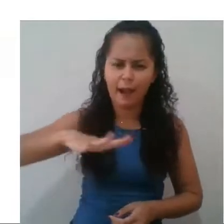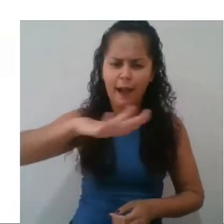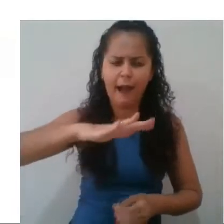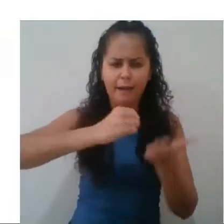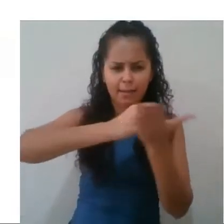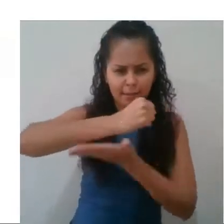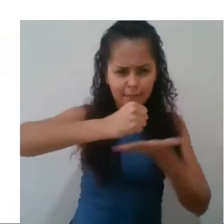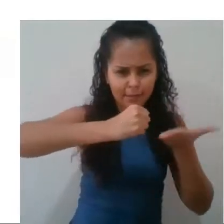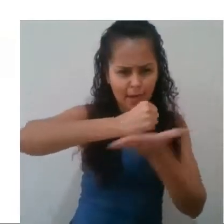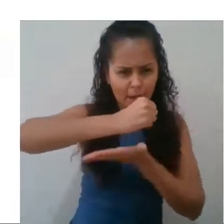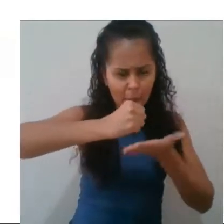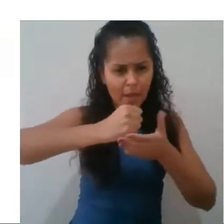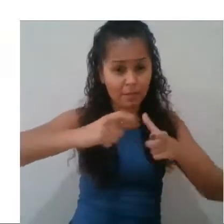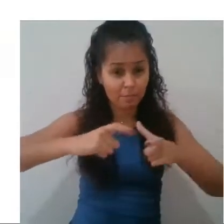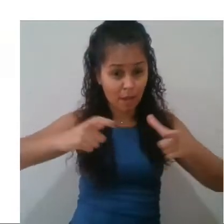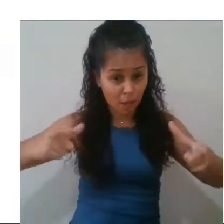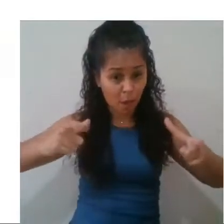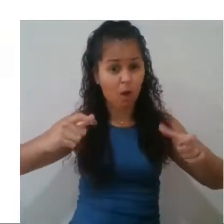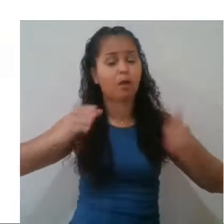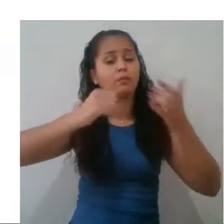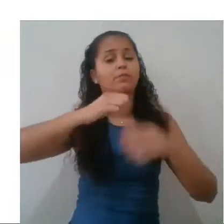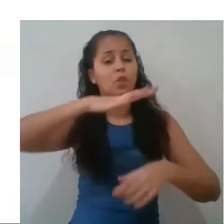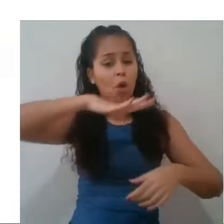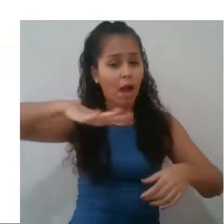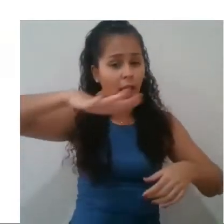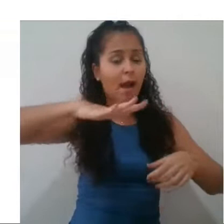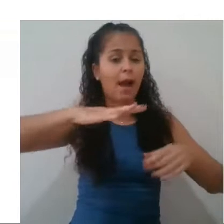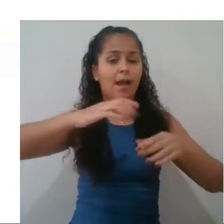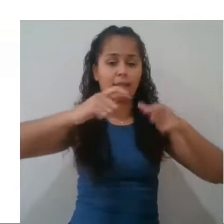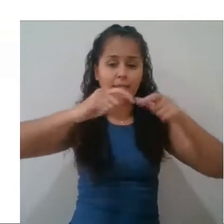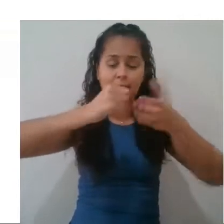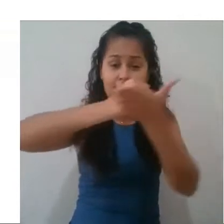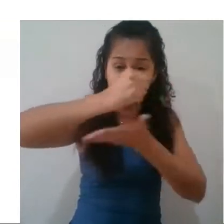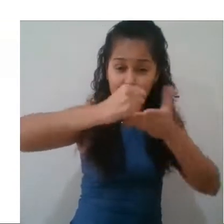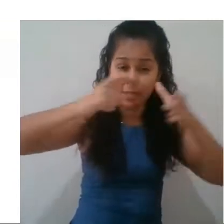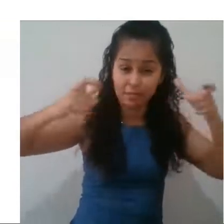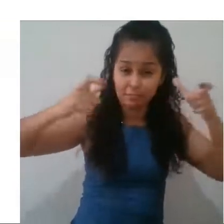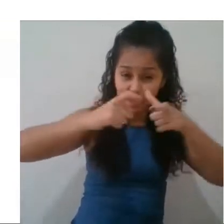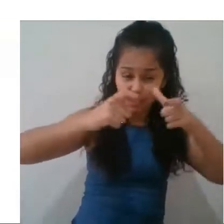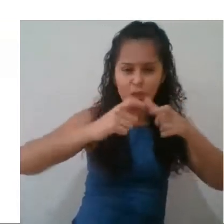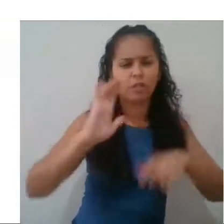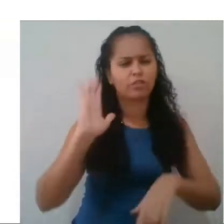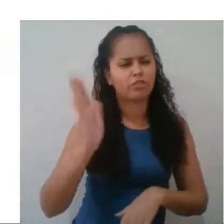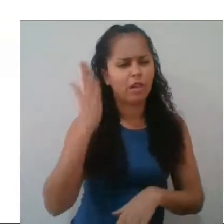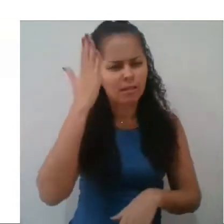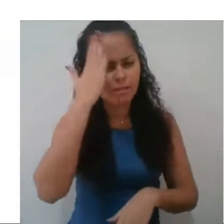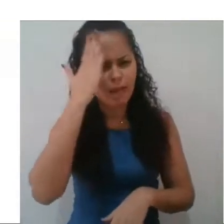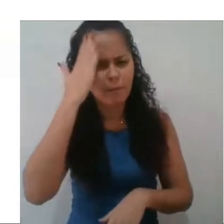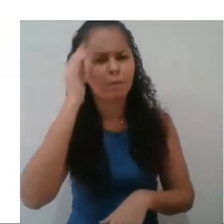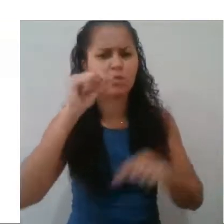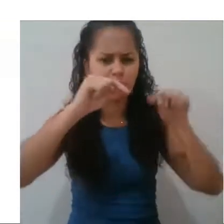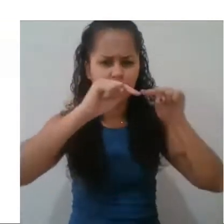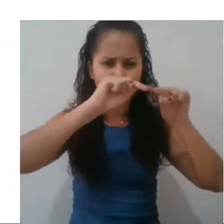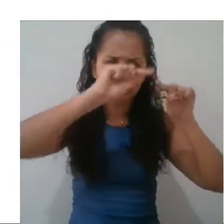também a área da base menor. Como a gente já viu, essas bases são